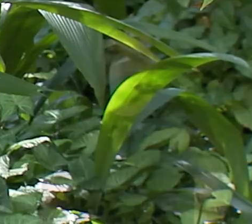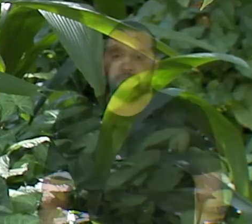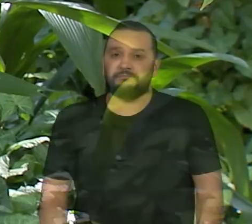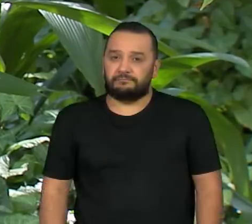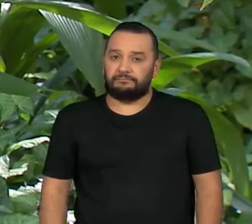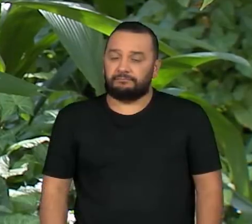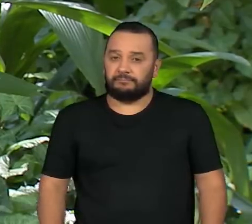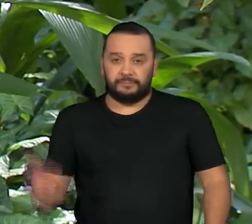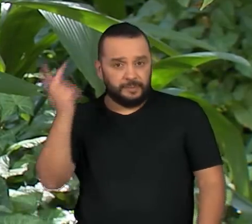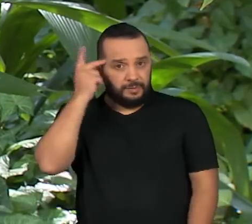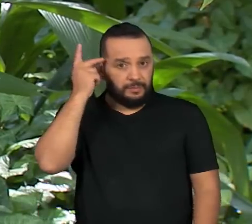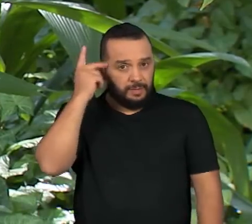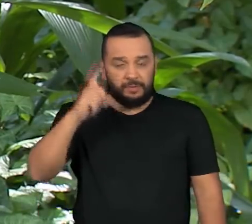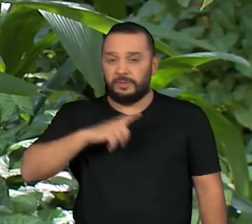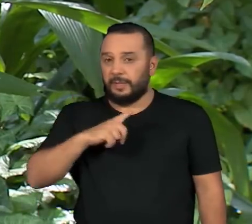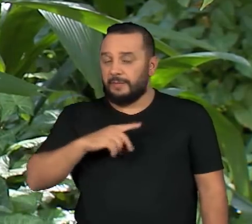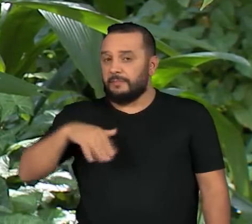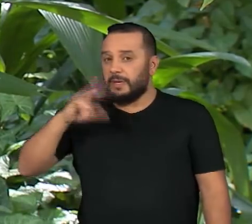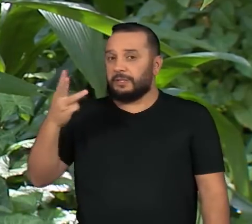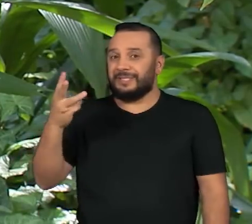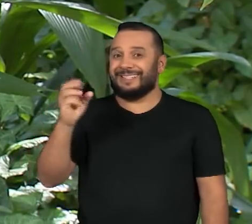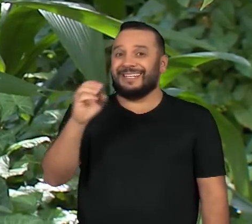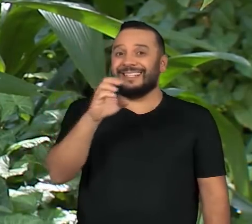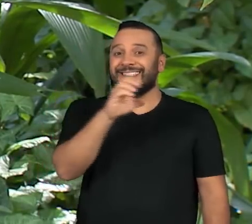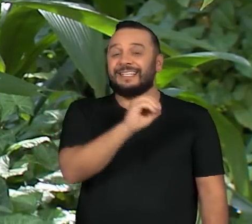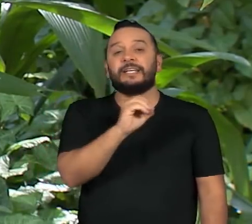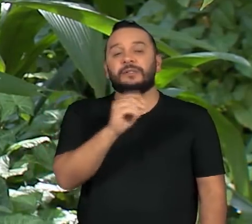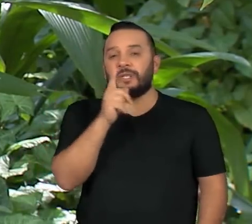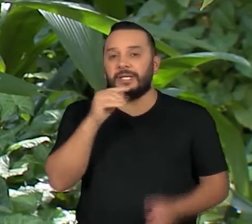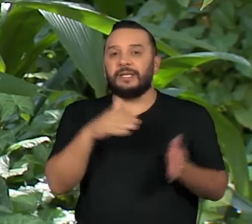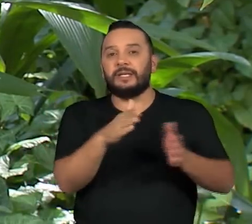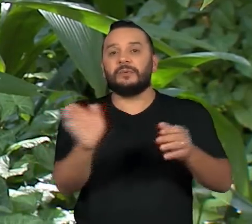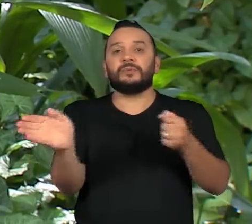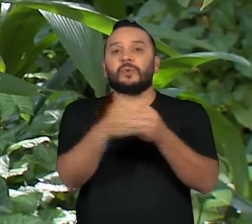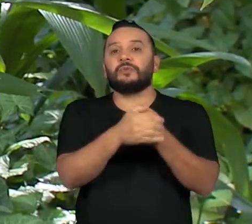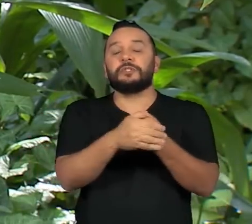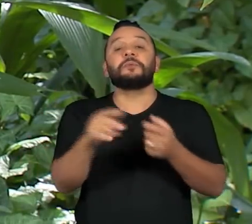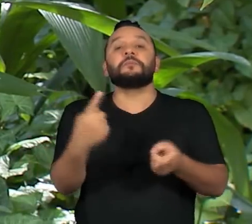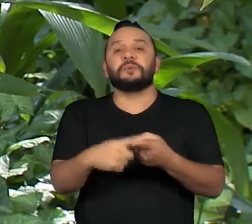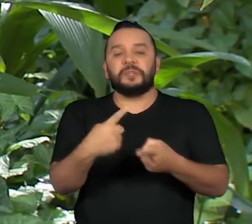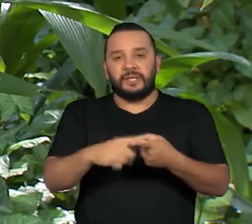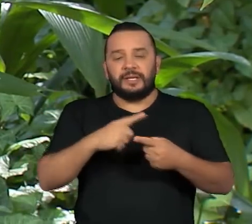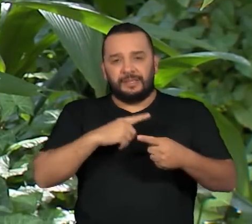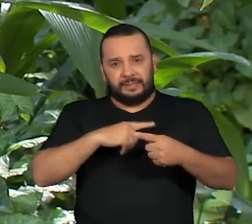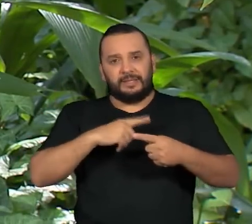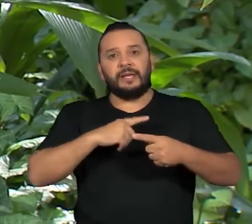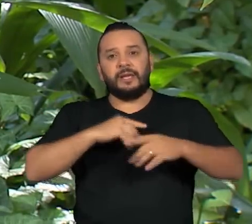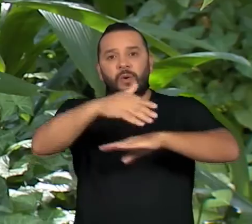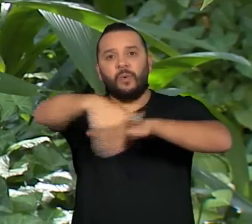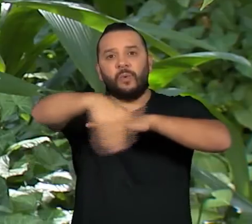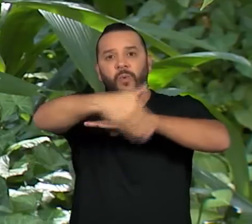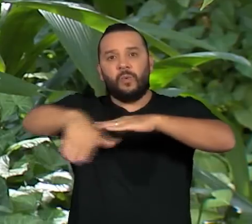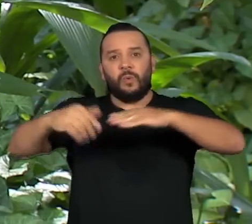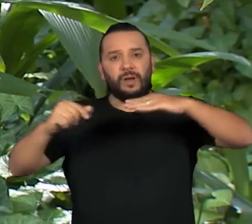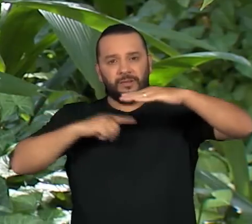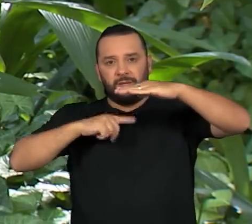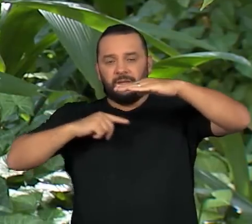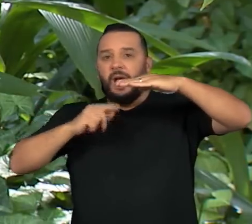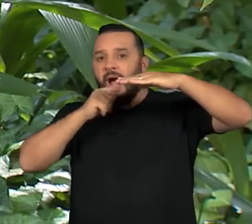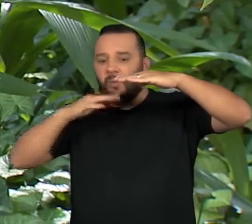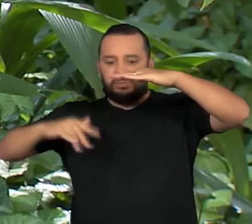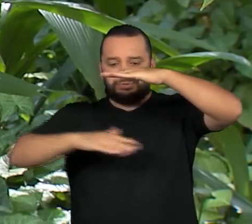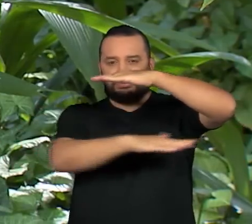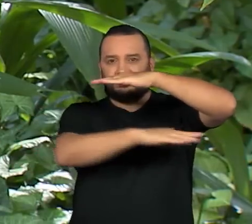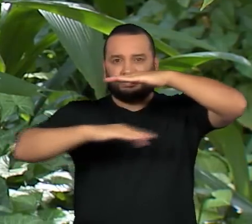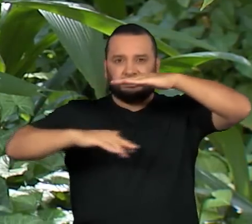São Paulo tem mais de 300 rios invisíveis, porque estão canalizados ou cimentados. O coletivo Secura